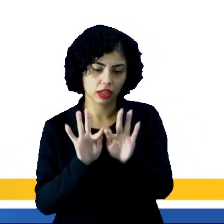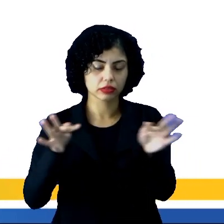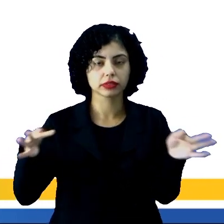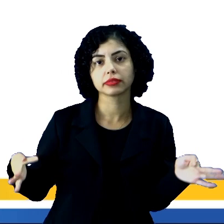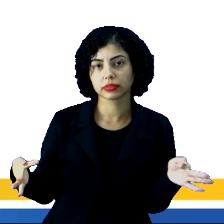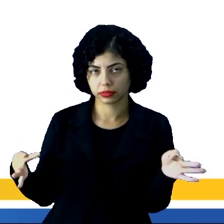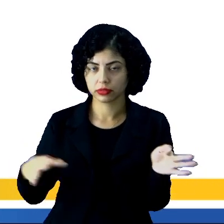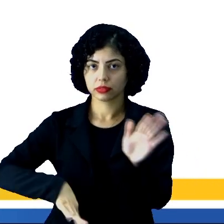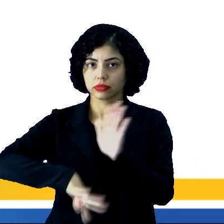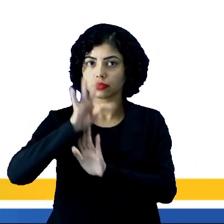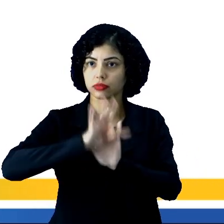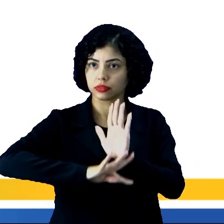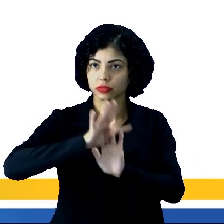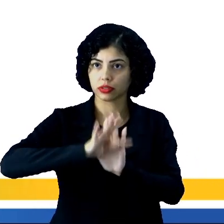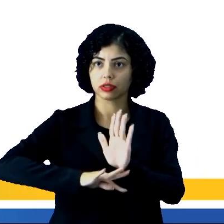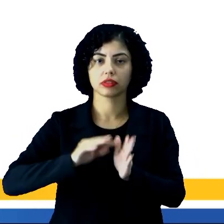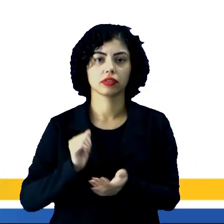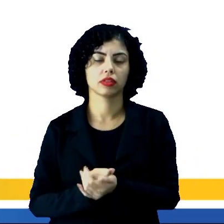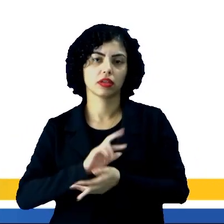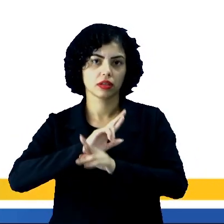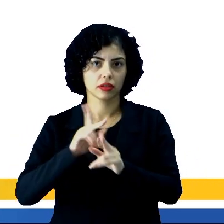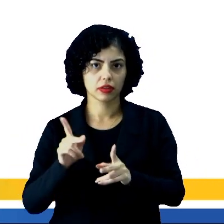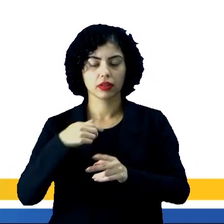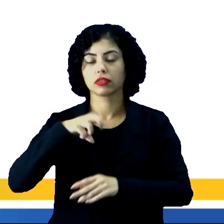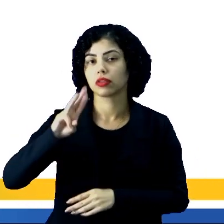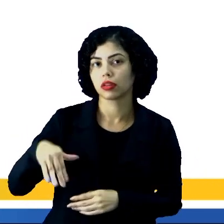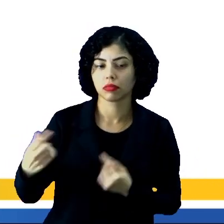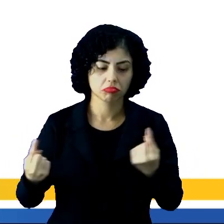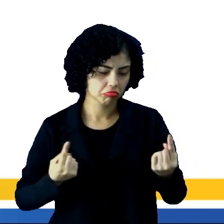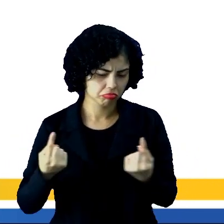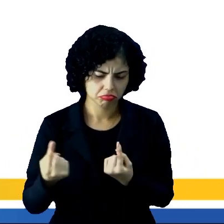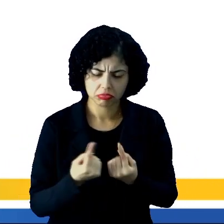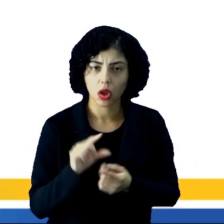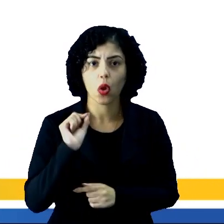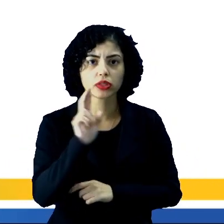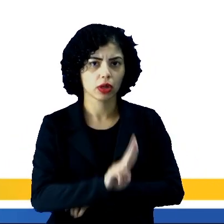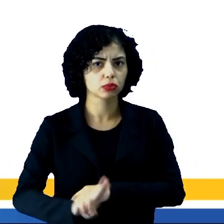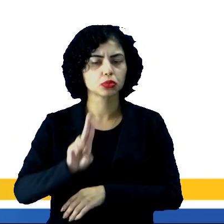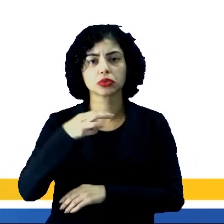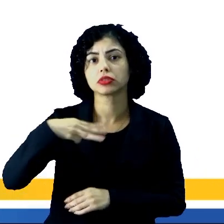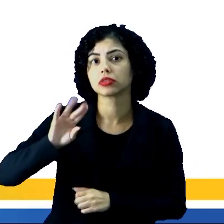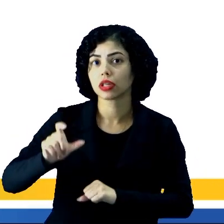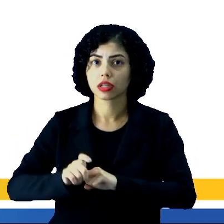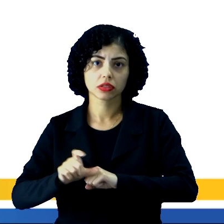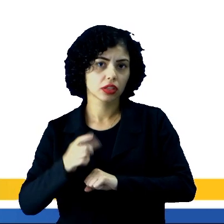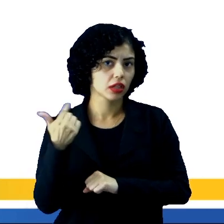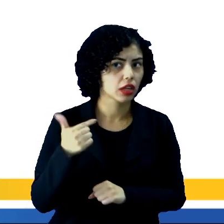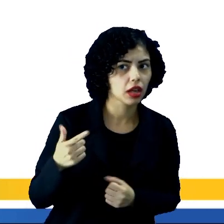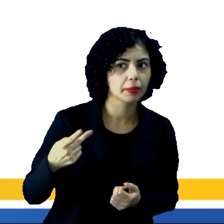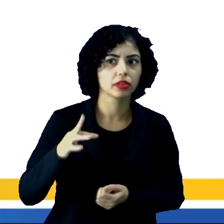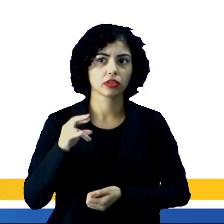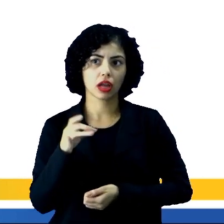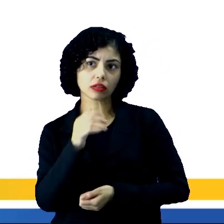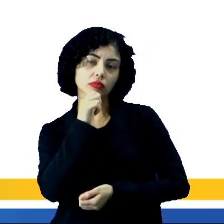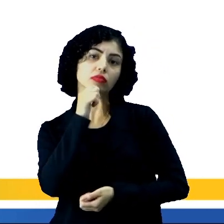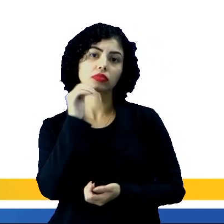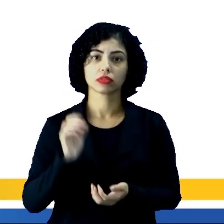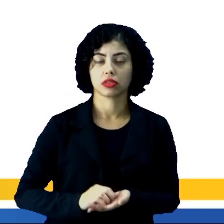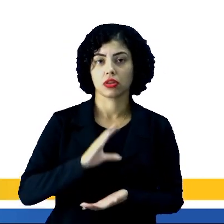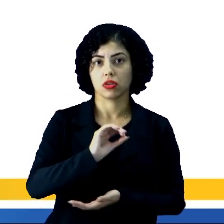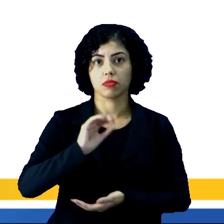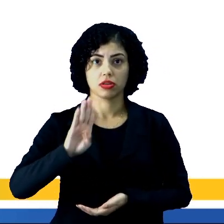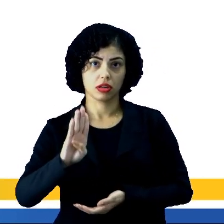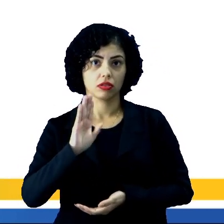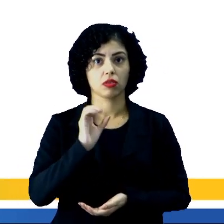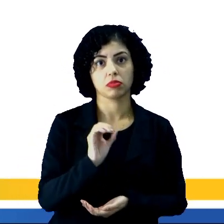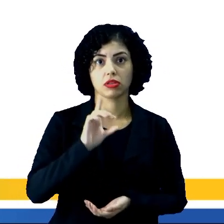né a distinção aí de quem é quem né E quem é que é sujeito quem não é sujeito quem é predicado né quem é objeto direto